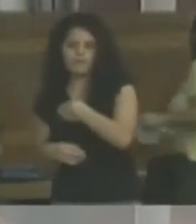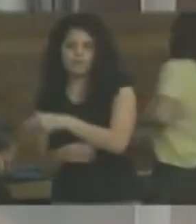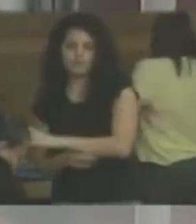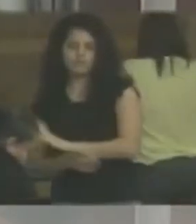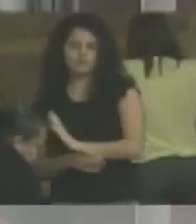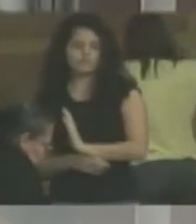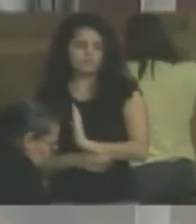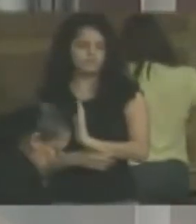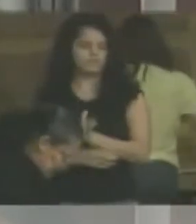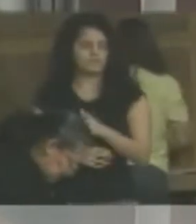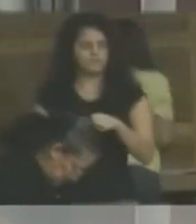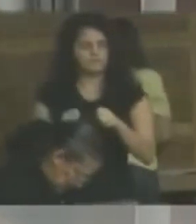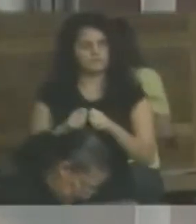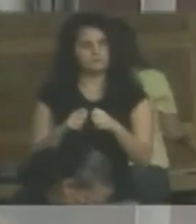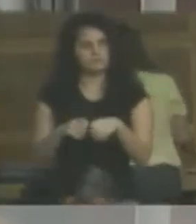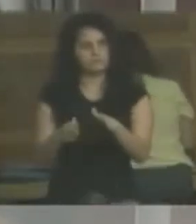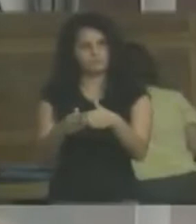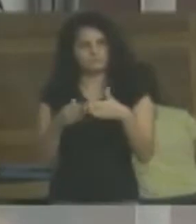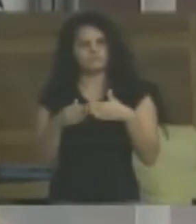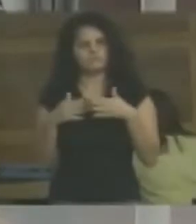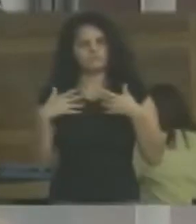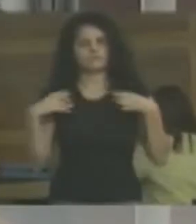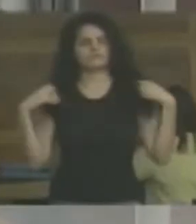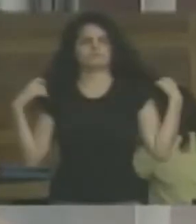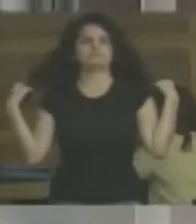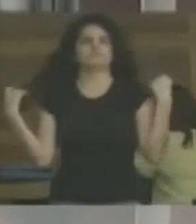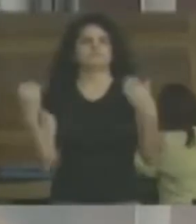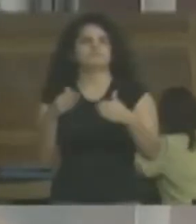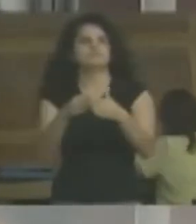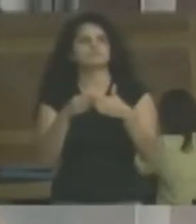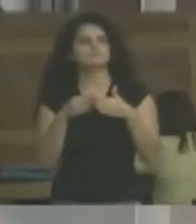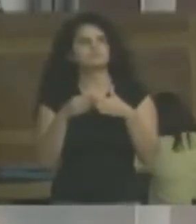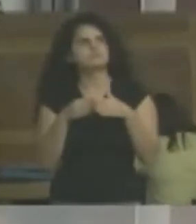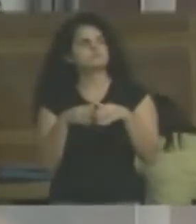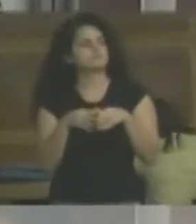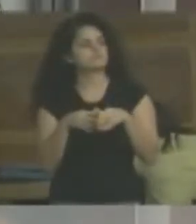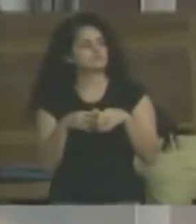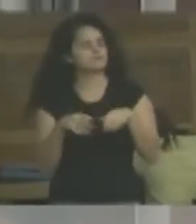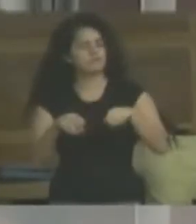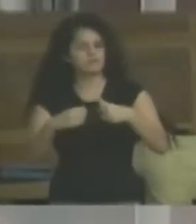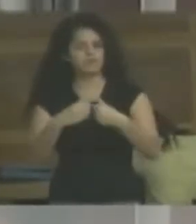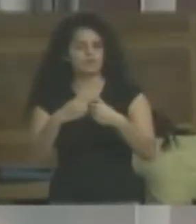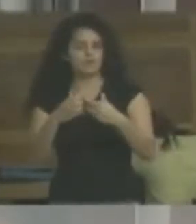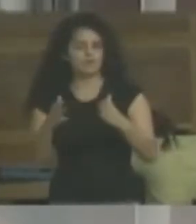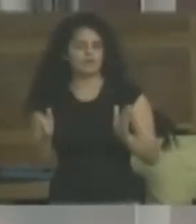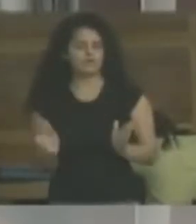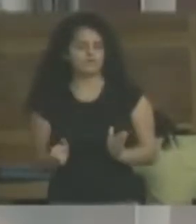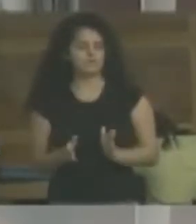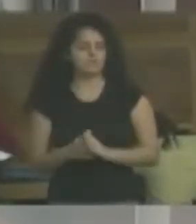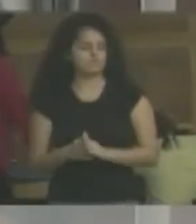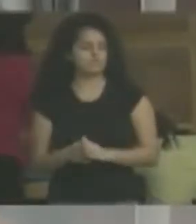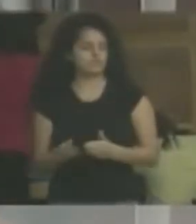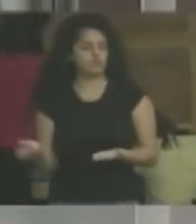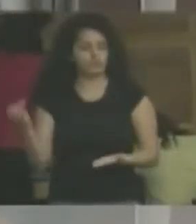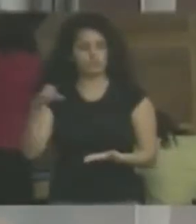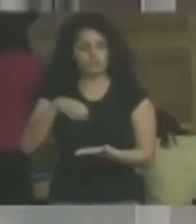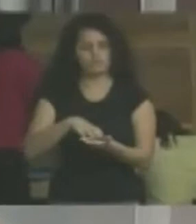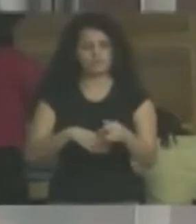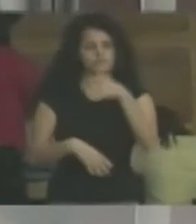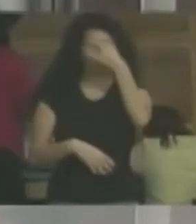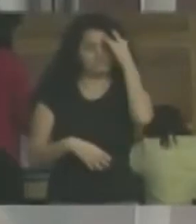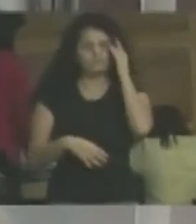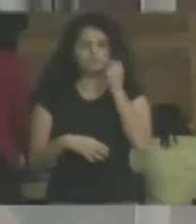gente já fez uma solicitação dessa aqui, pedindo para que reabrisse, para que licitasse, para que colocasse alguém